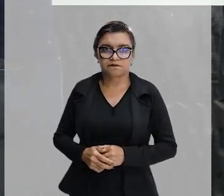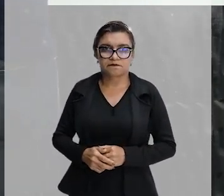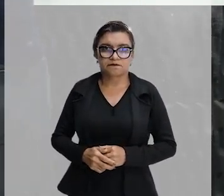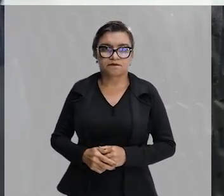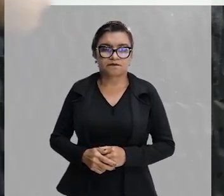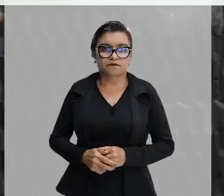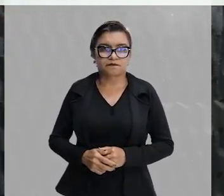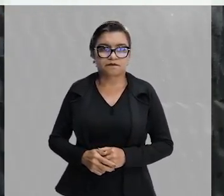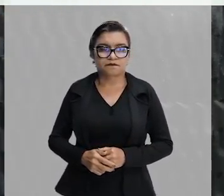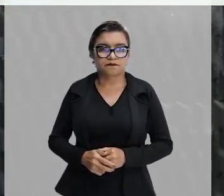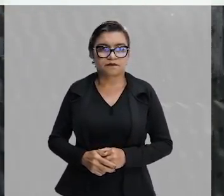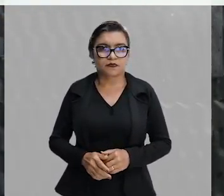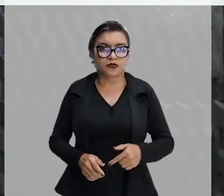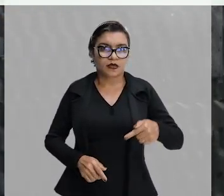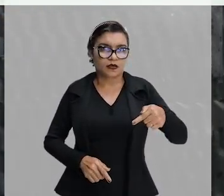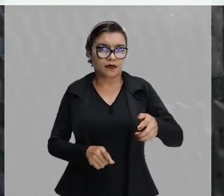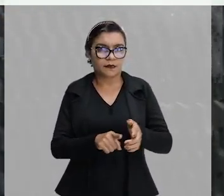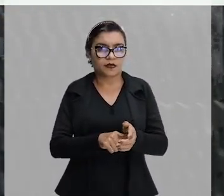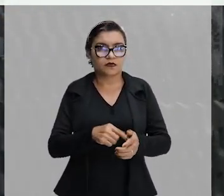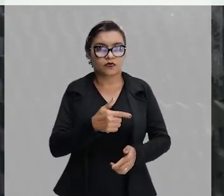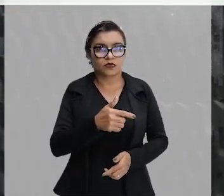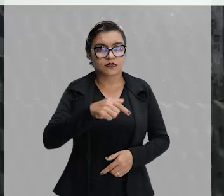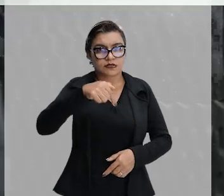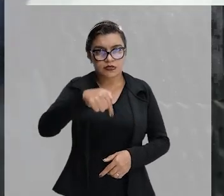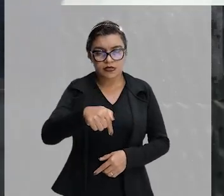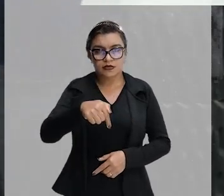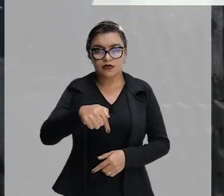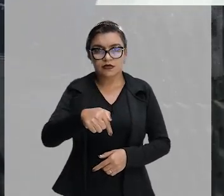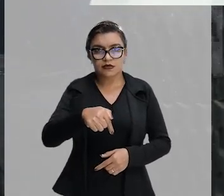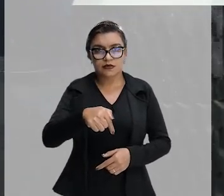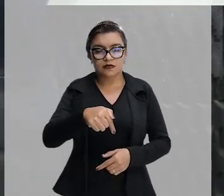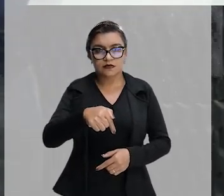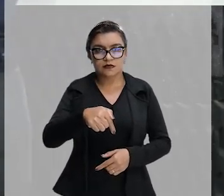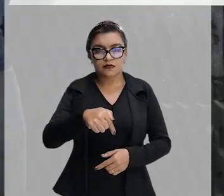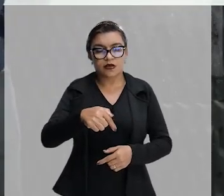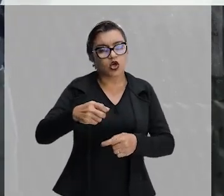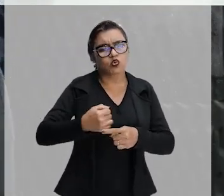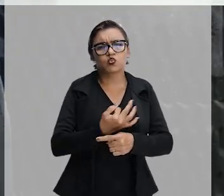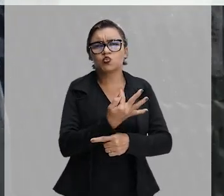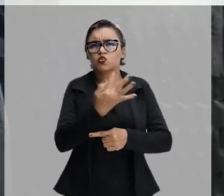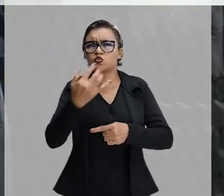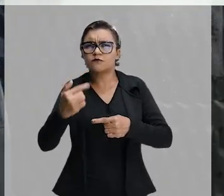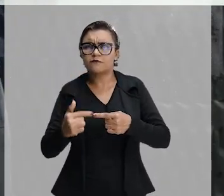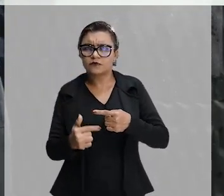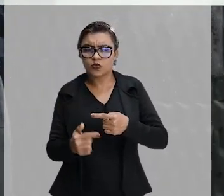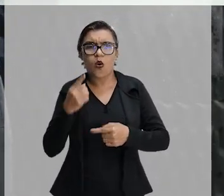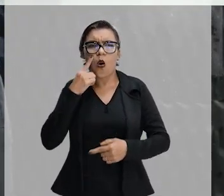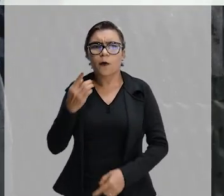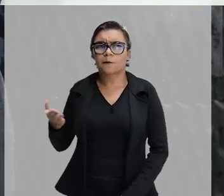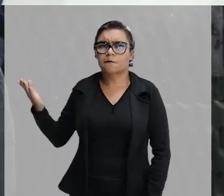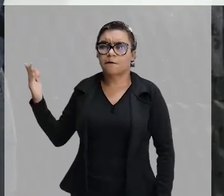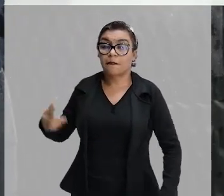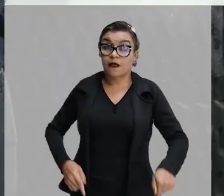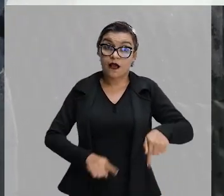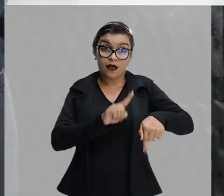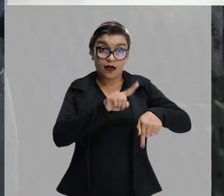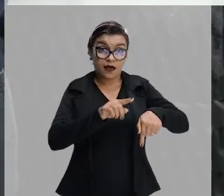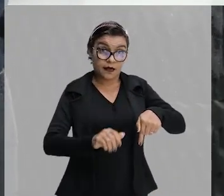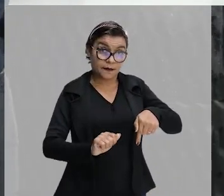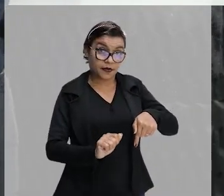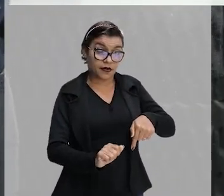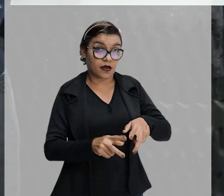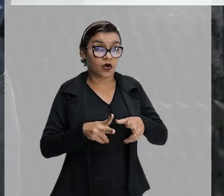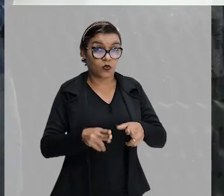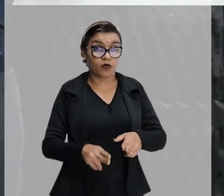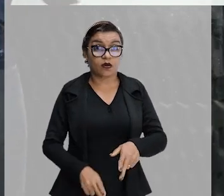Q, né? Vezes menos Q dá menos 2Q. Isso sobre 2. Então, a de A, a